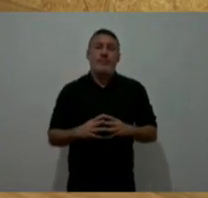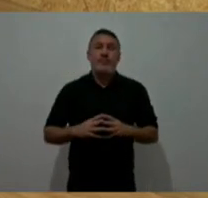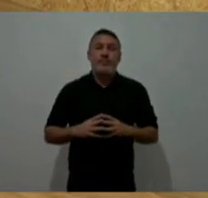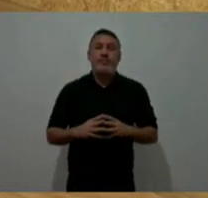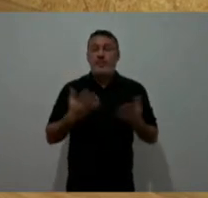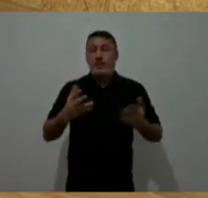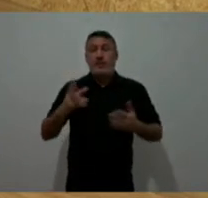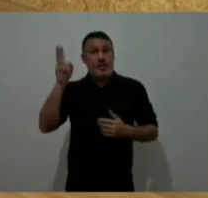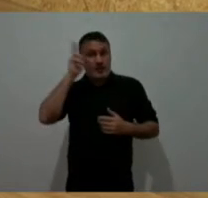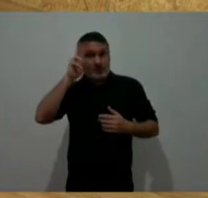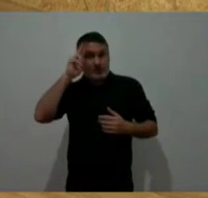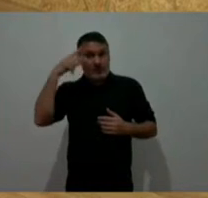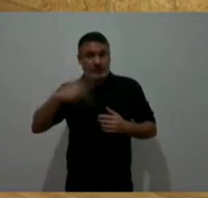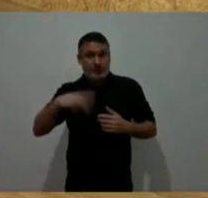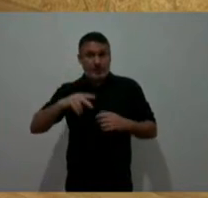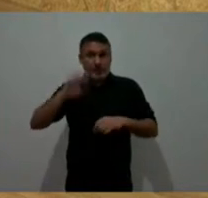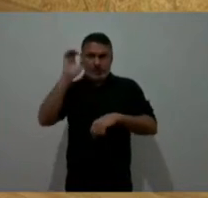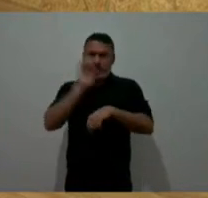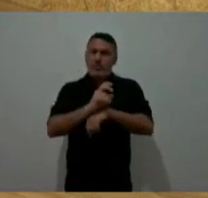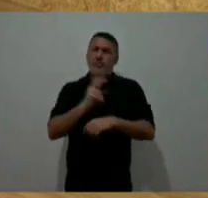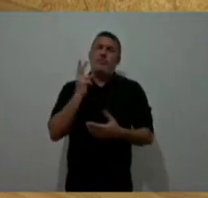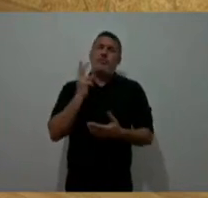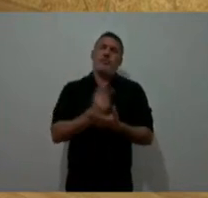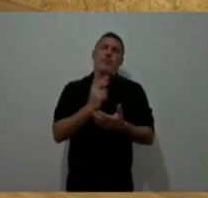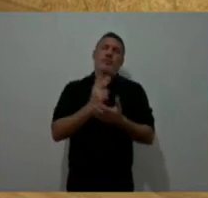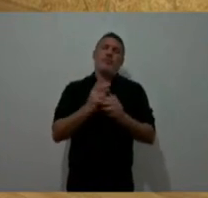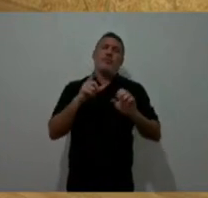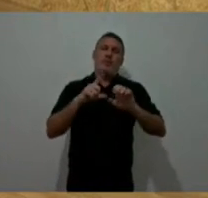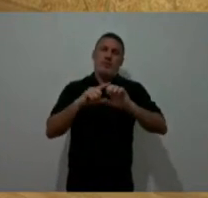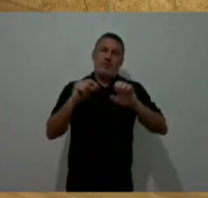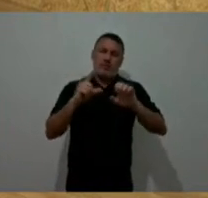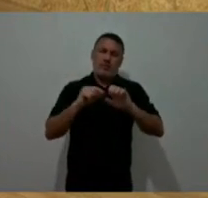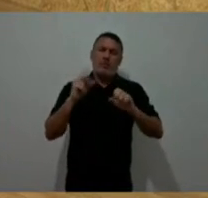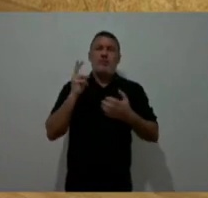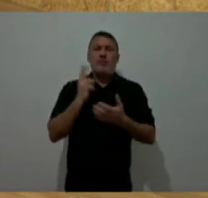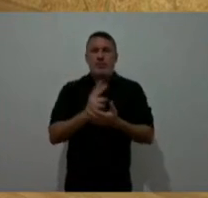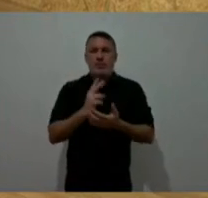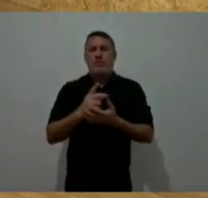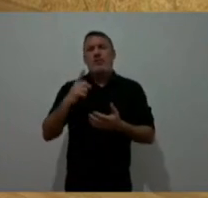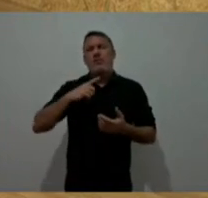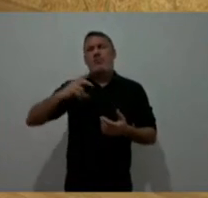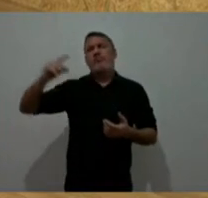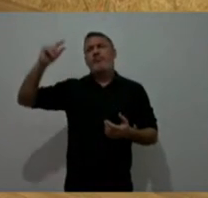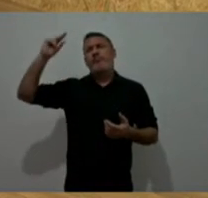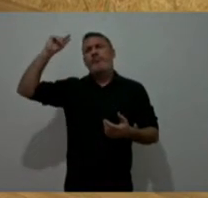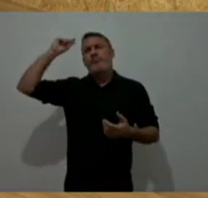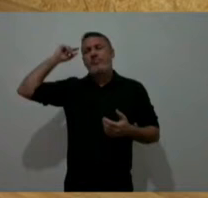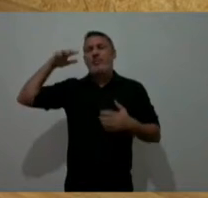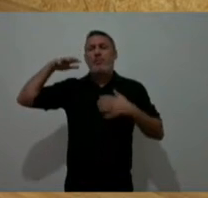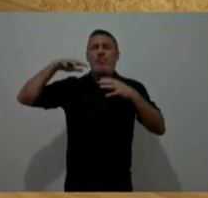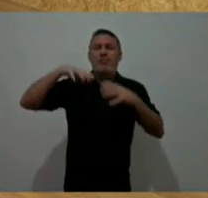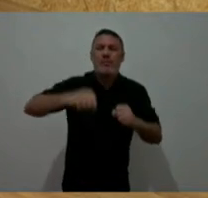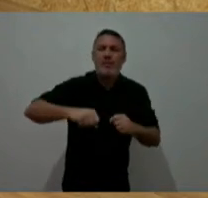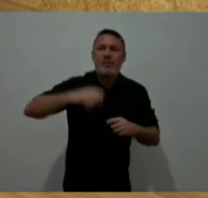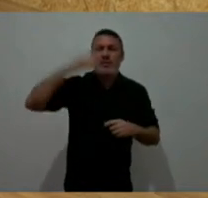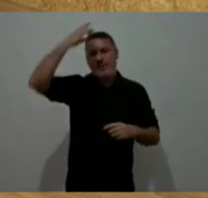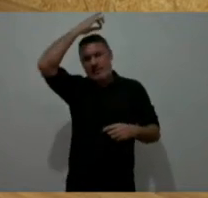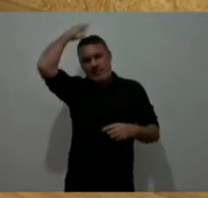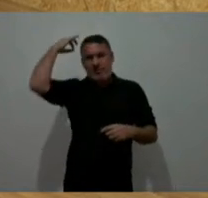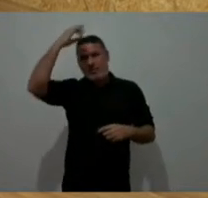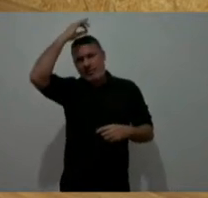história empreendedora, né? Ainda que nos tempos da capitania, os jesuítas deram início à construção do que hoje